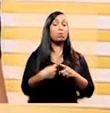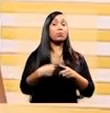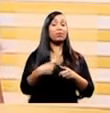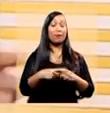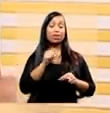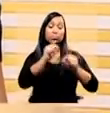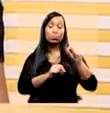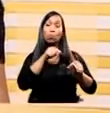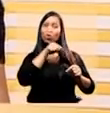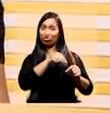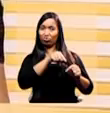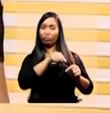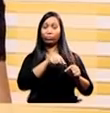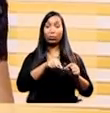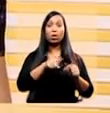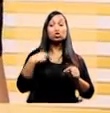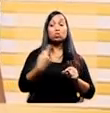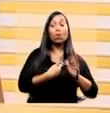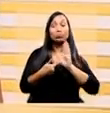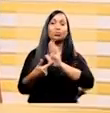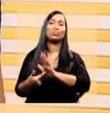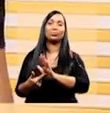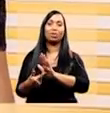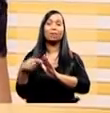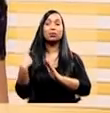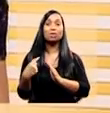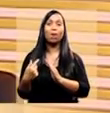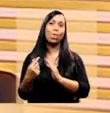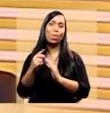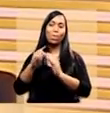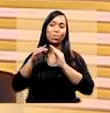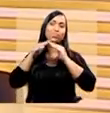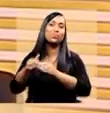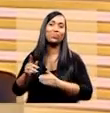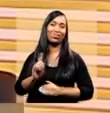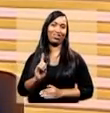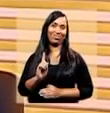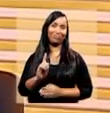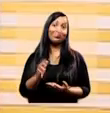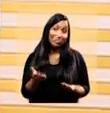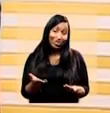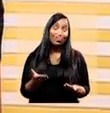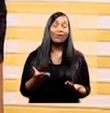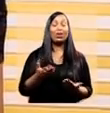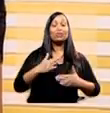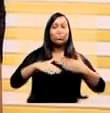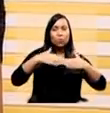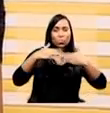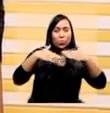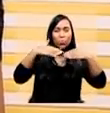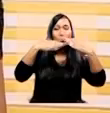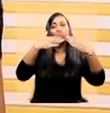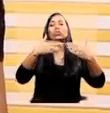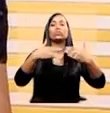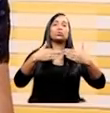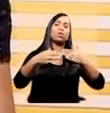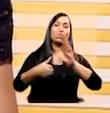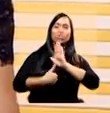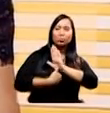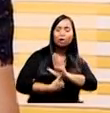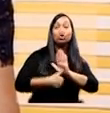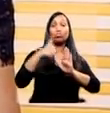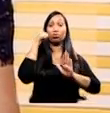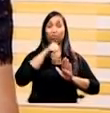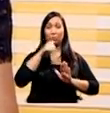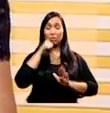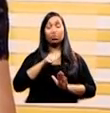por esse motivo, quer dizer, nós apontarmos e não sermos acusadas. Exato. Não é verdade? Então, essa construção, essa